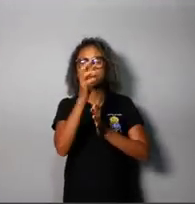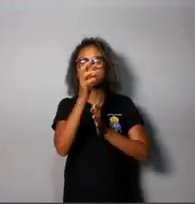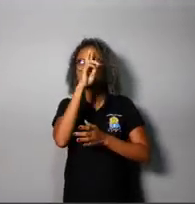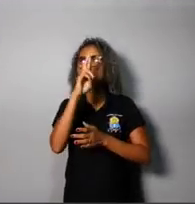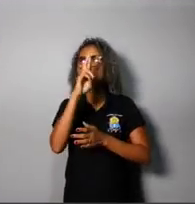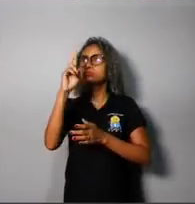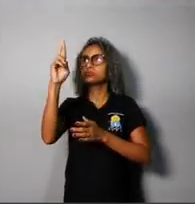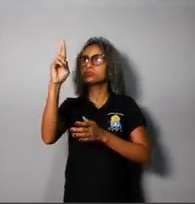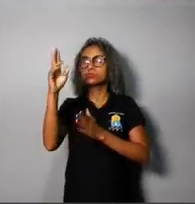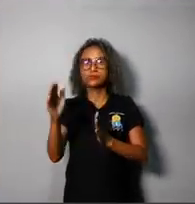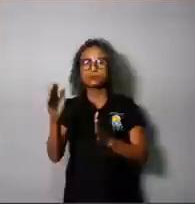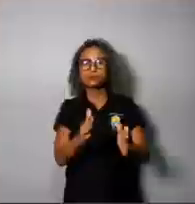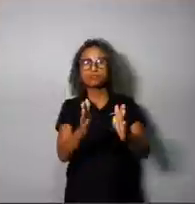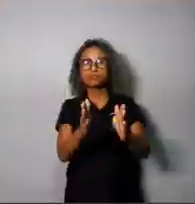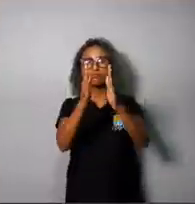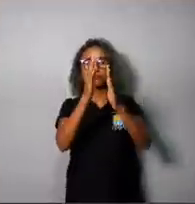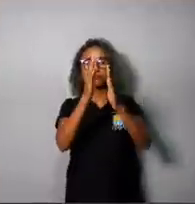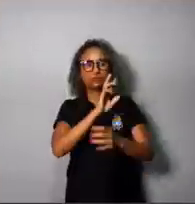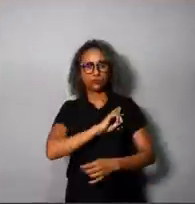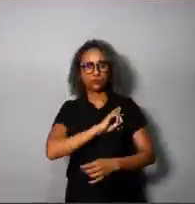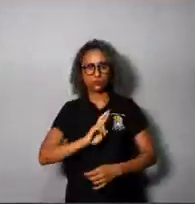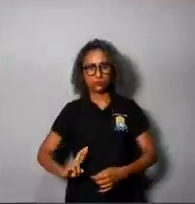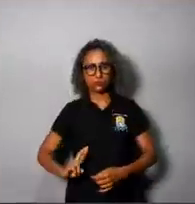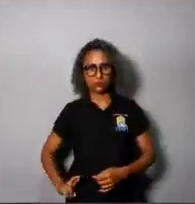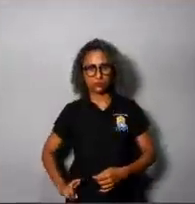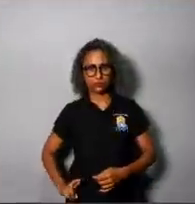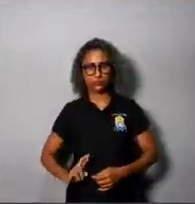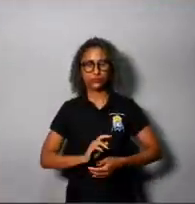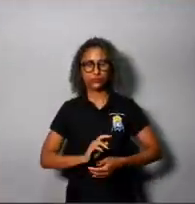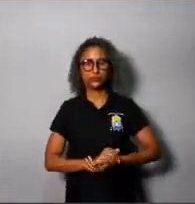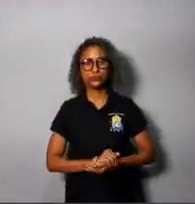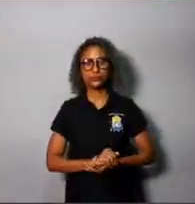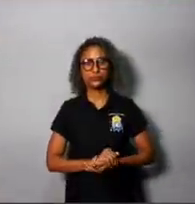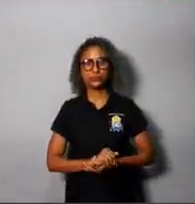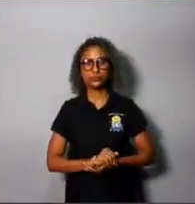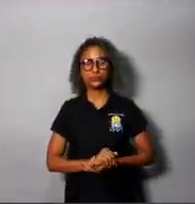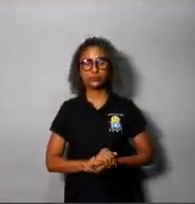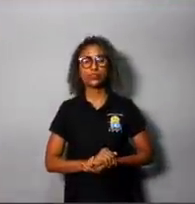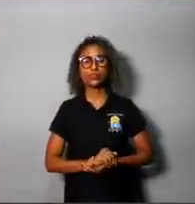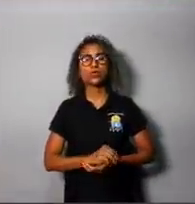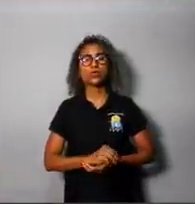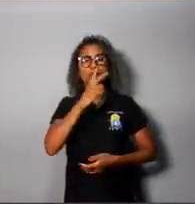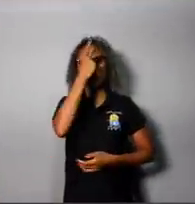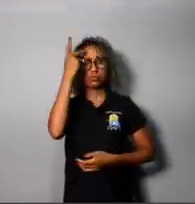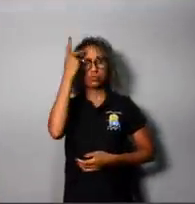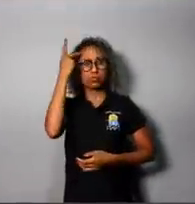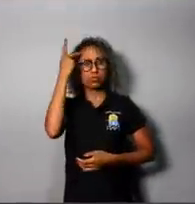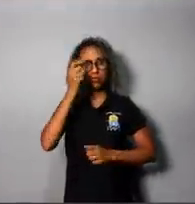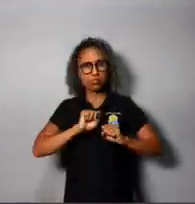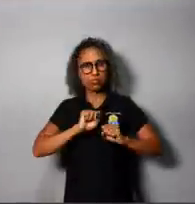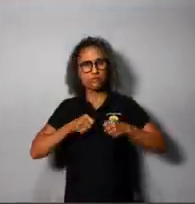reino. Pelos cristãos que se esforçam em viver a palavra e testemunham as suas